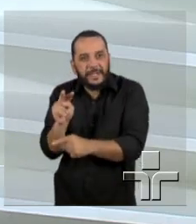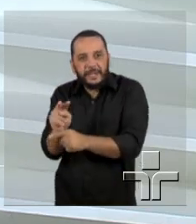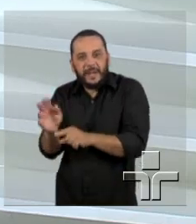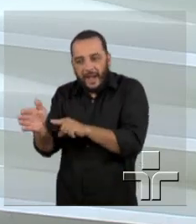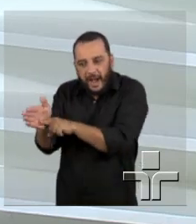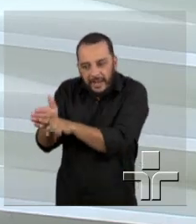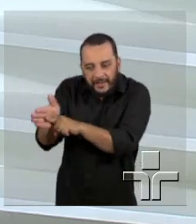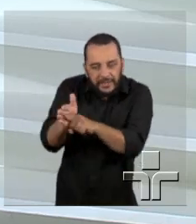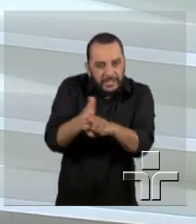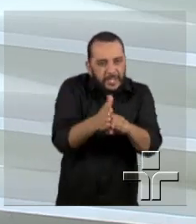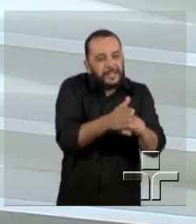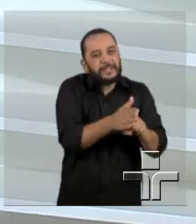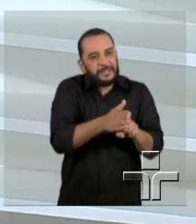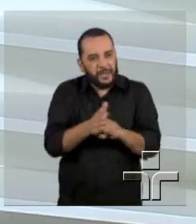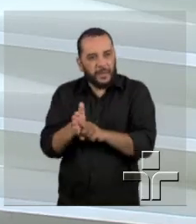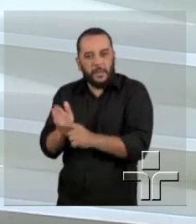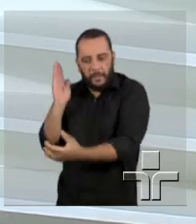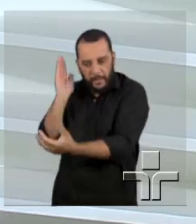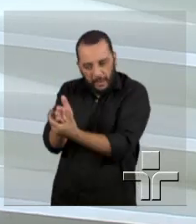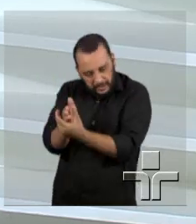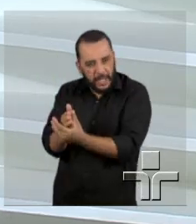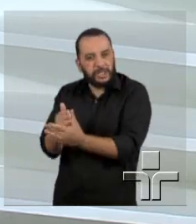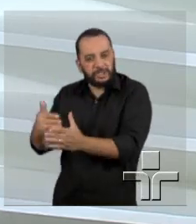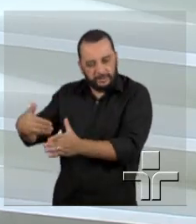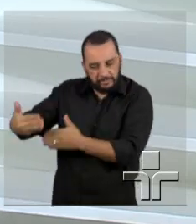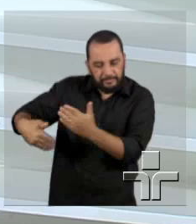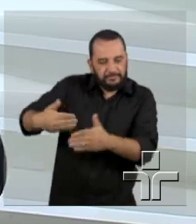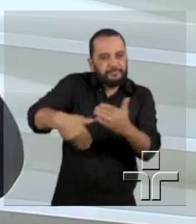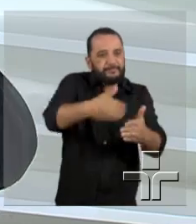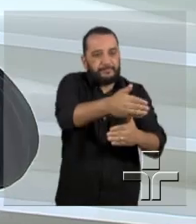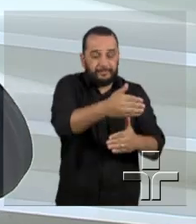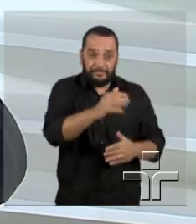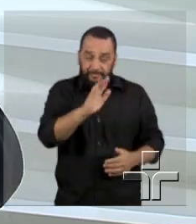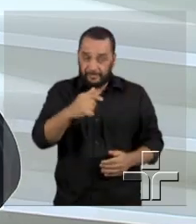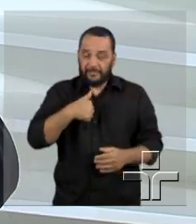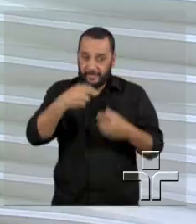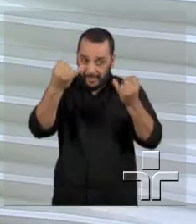dos processos, quando, vou dizer também de memória,